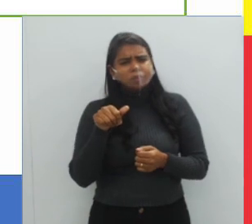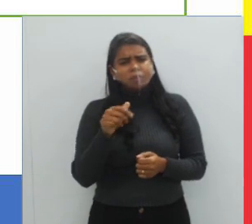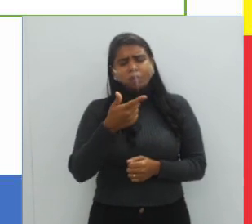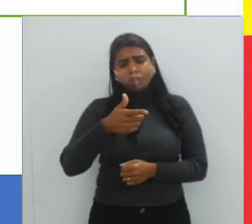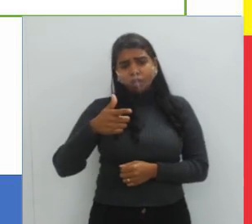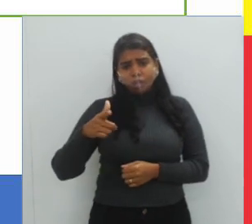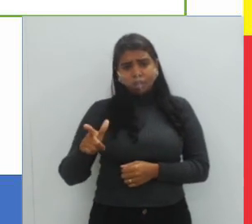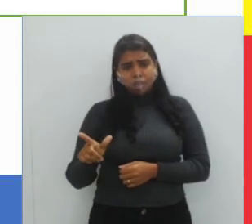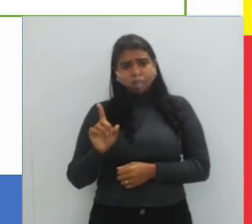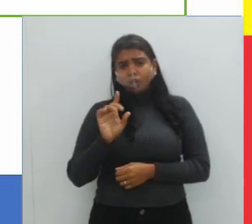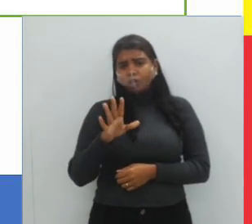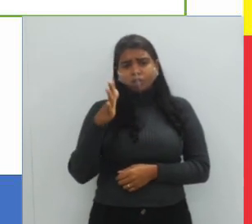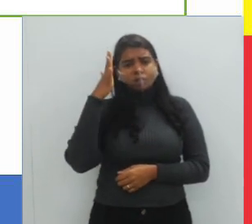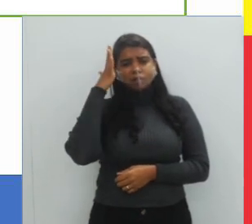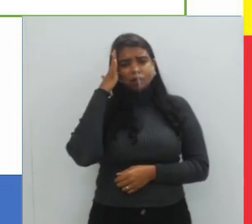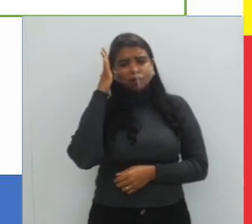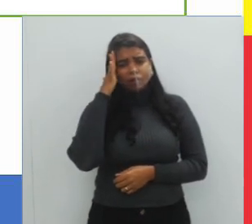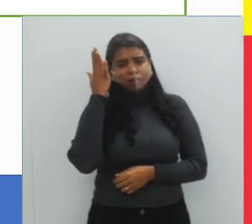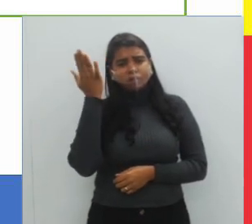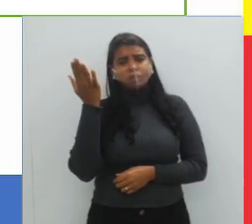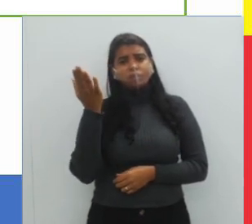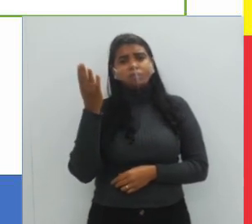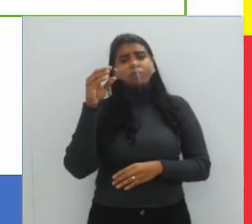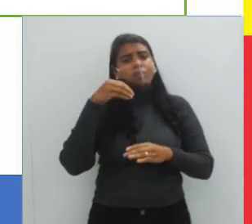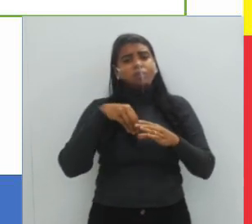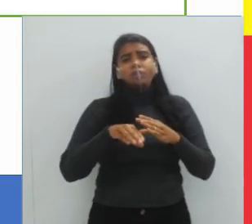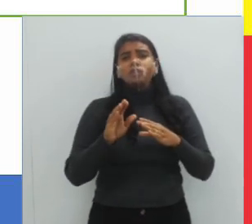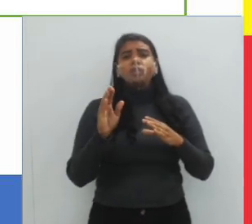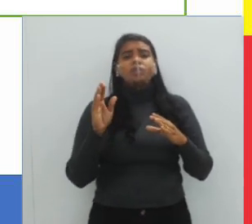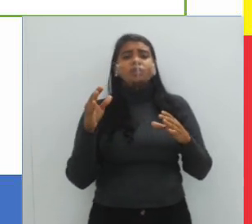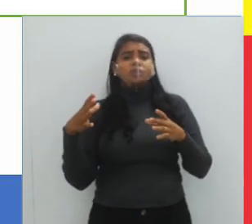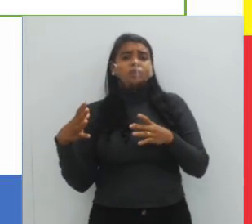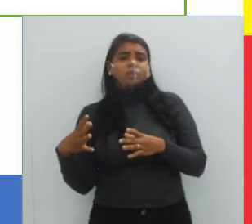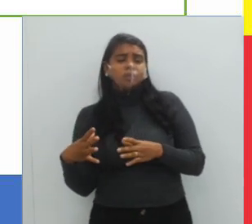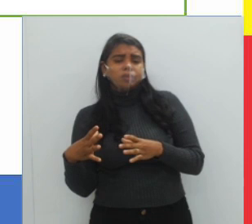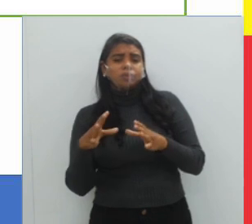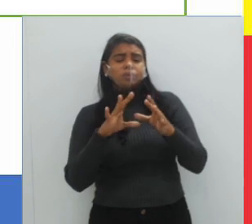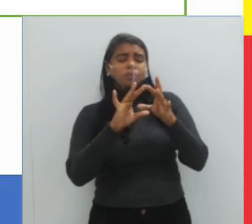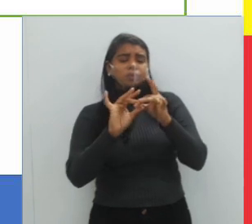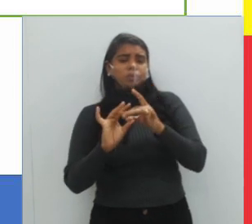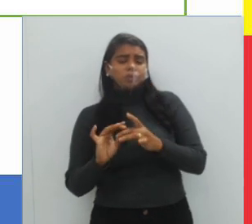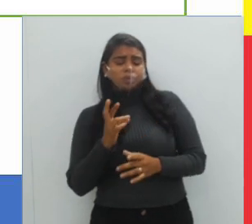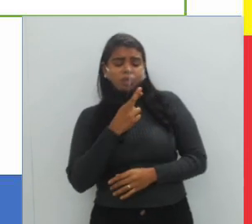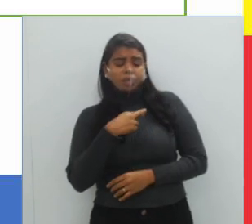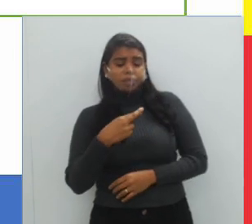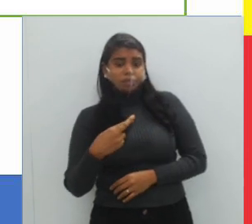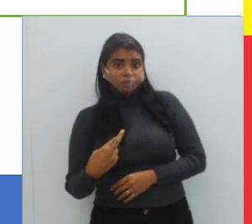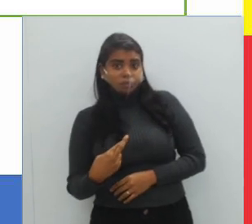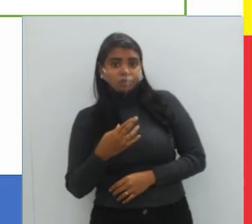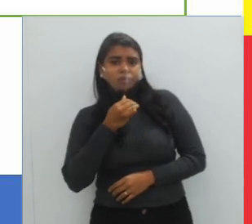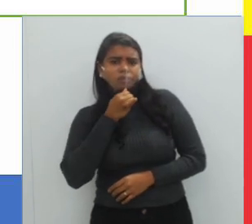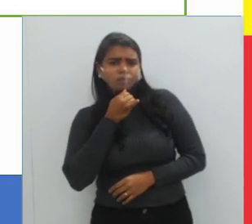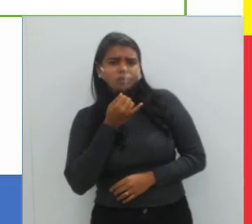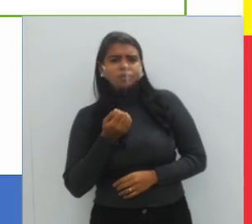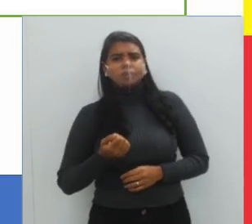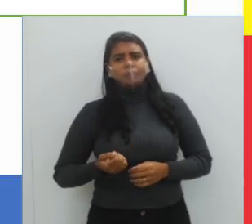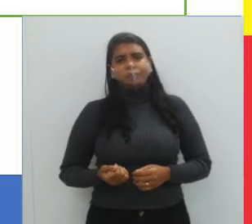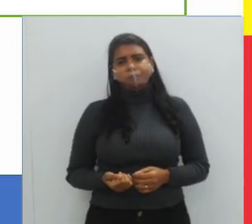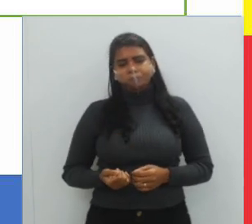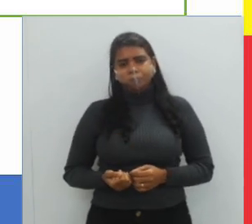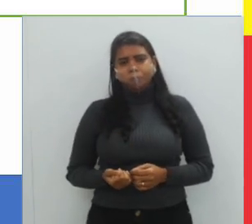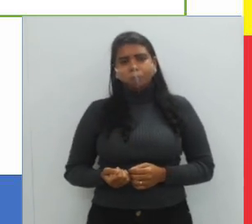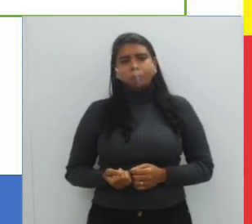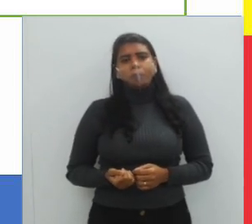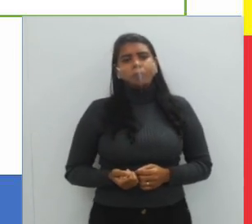internacionalmente, outros só são compreendidos dentro de um determinado grupo ou contexto religioso. Por